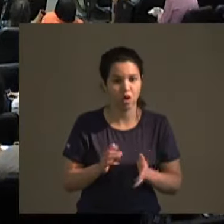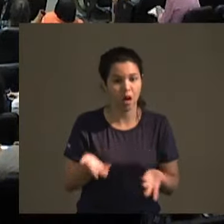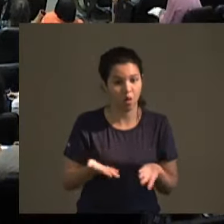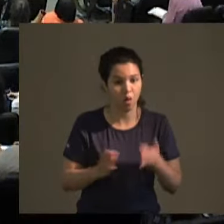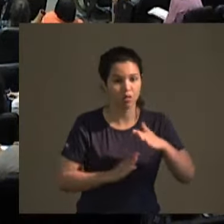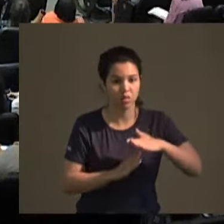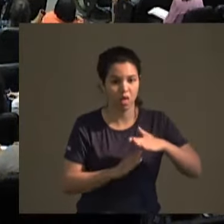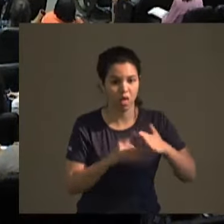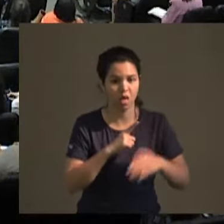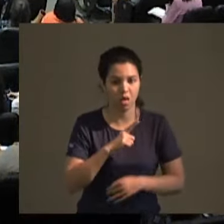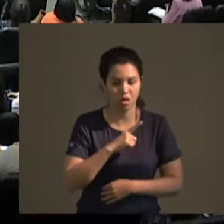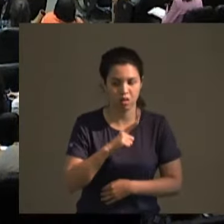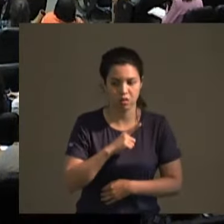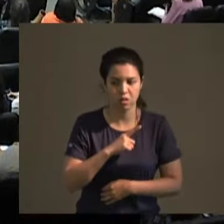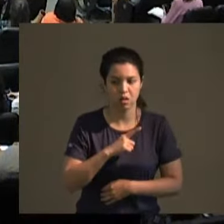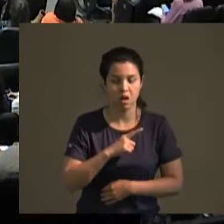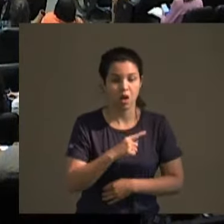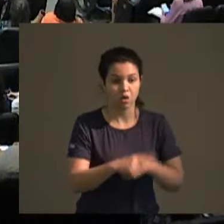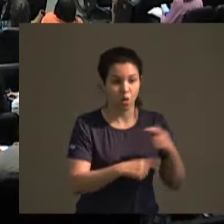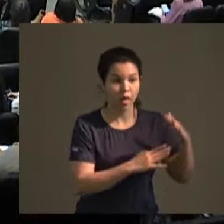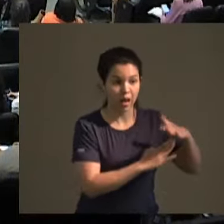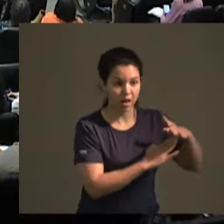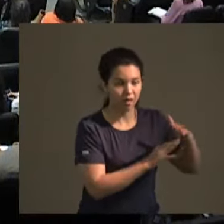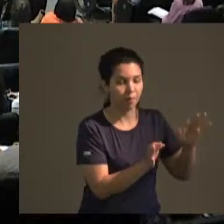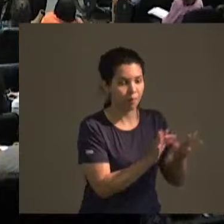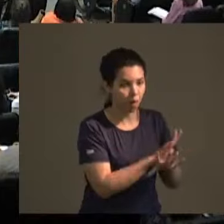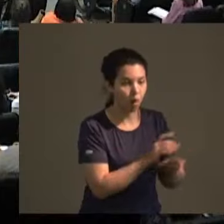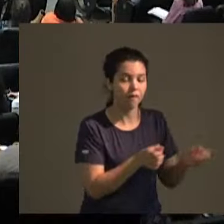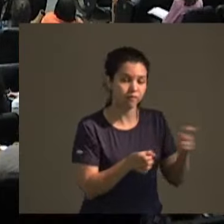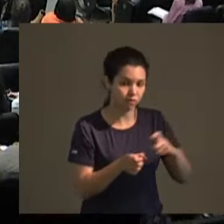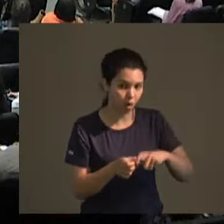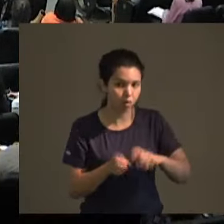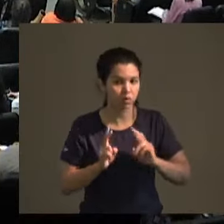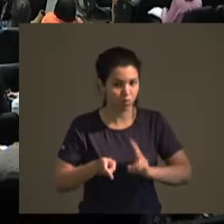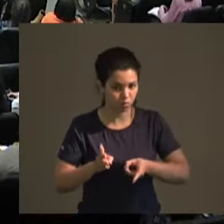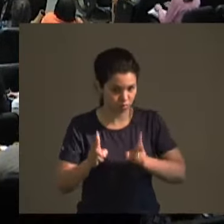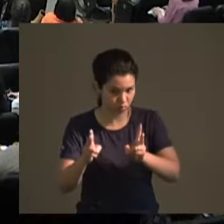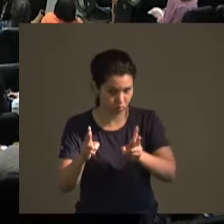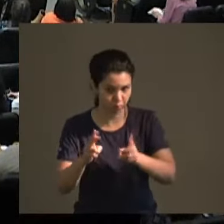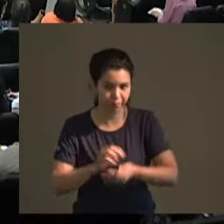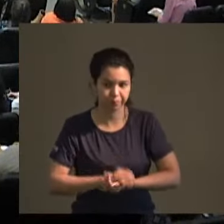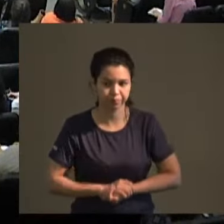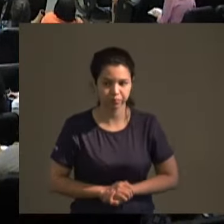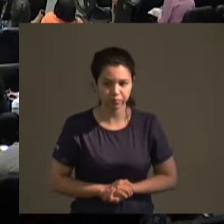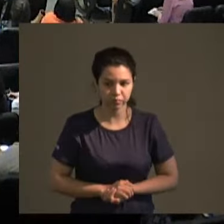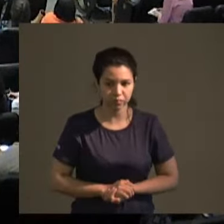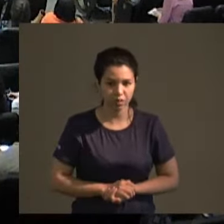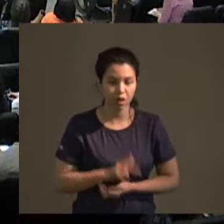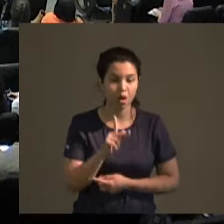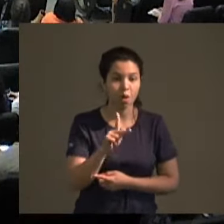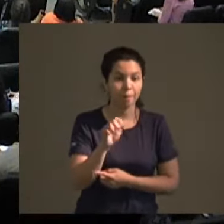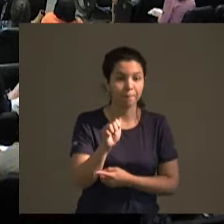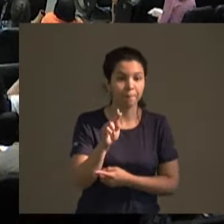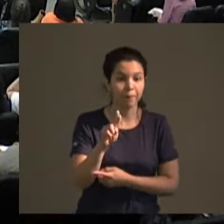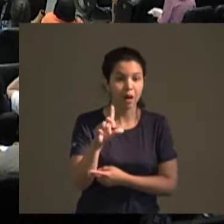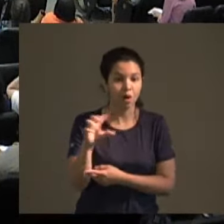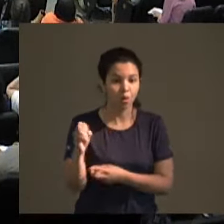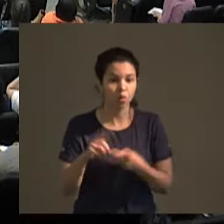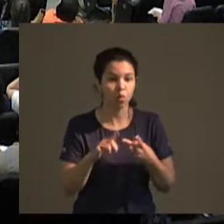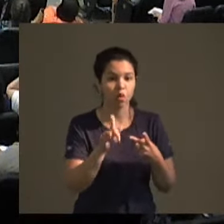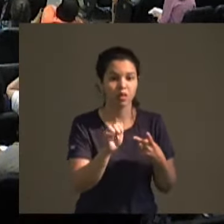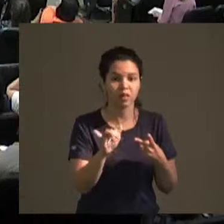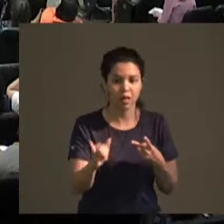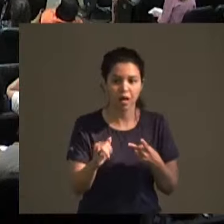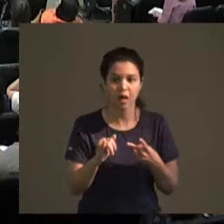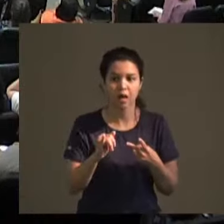agora. Depois do intervalo, a gente volta com a mesa, onde vão estar o Paulo, a Adai e vai estar